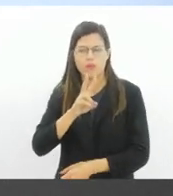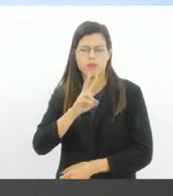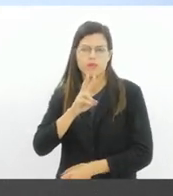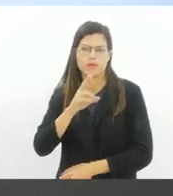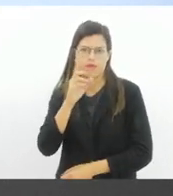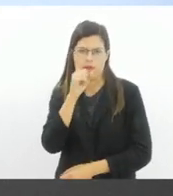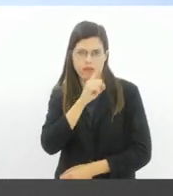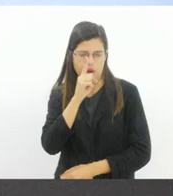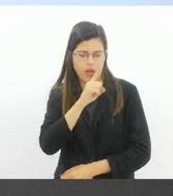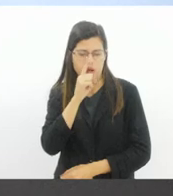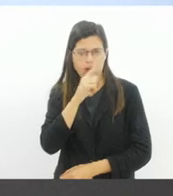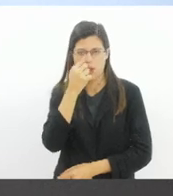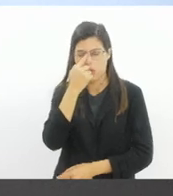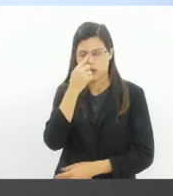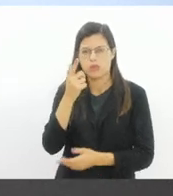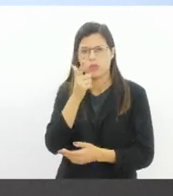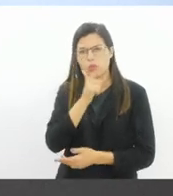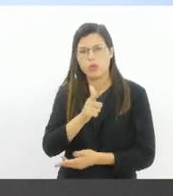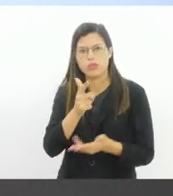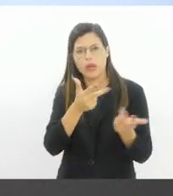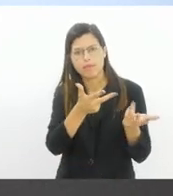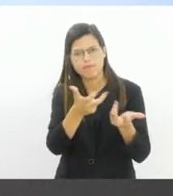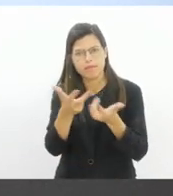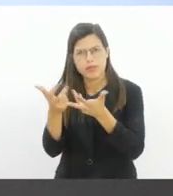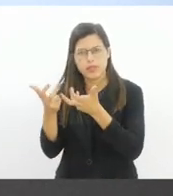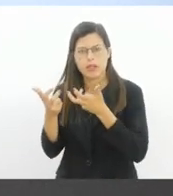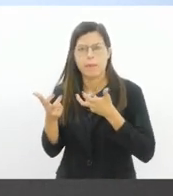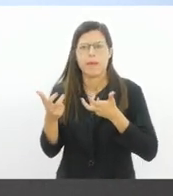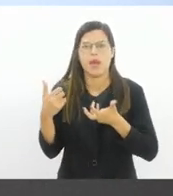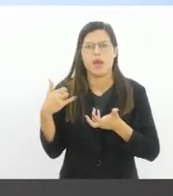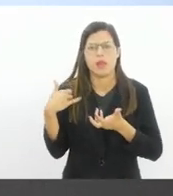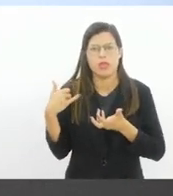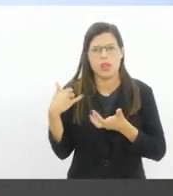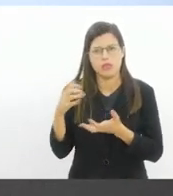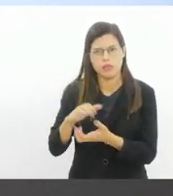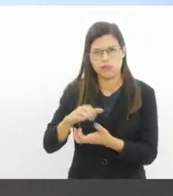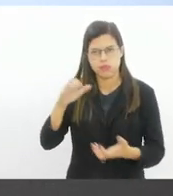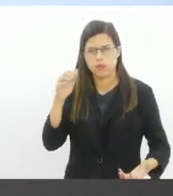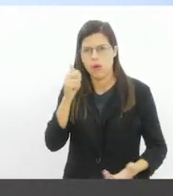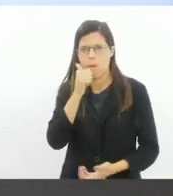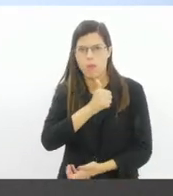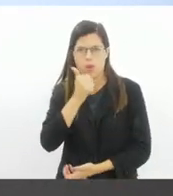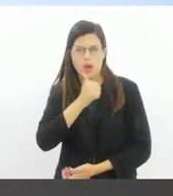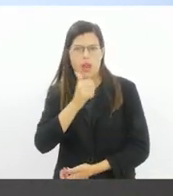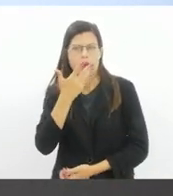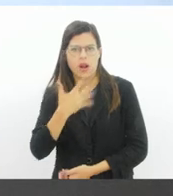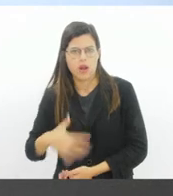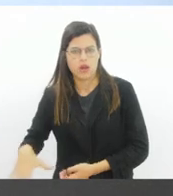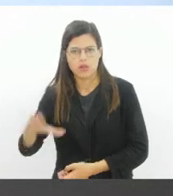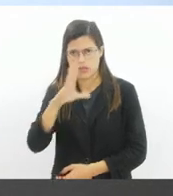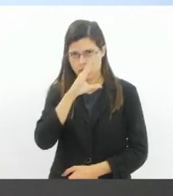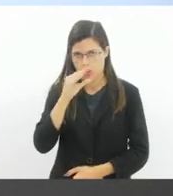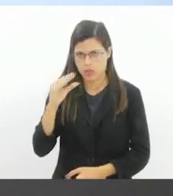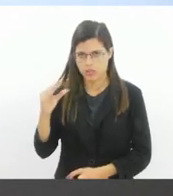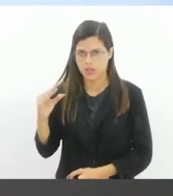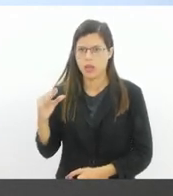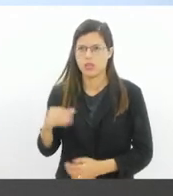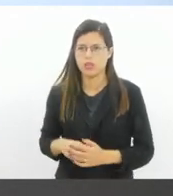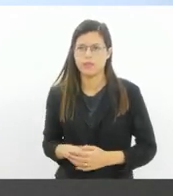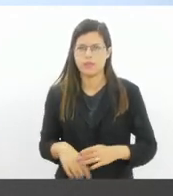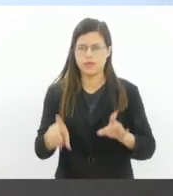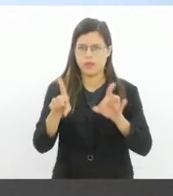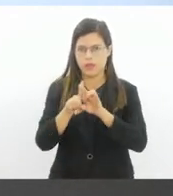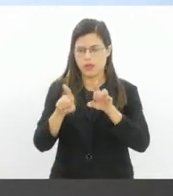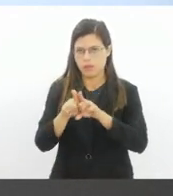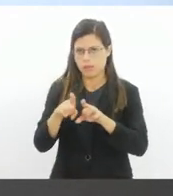olhar por faixa etária, né, o público idoso, as mulheres, crianças e adolescentes. E, além disso,